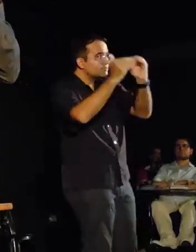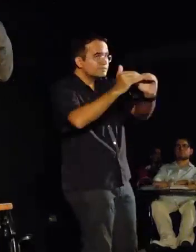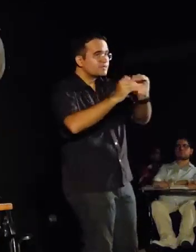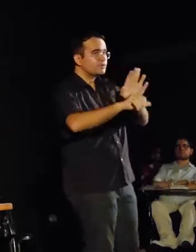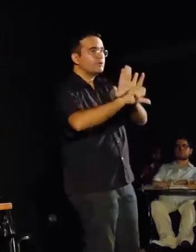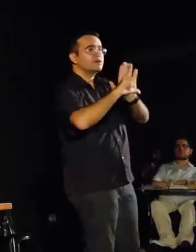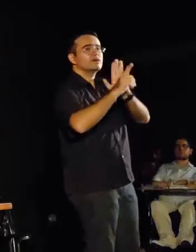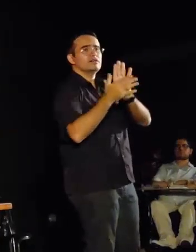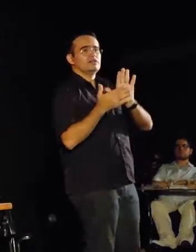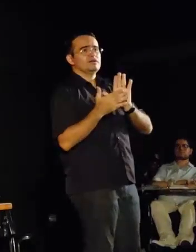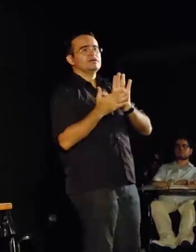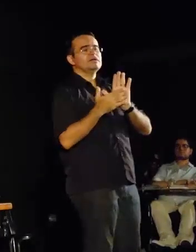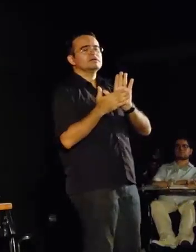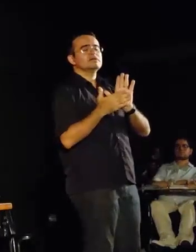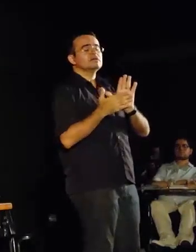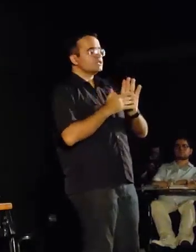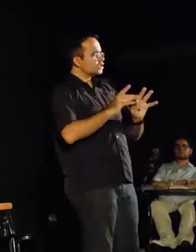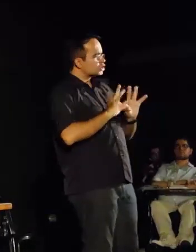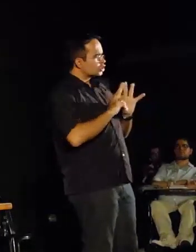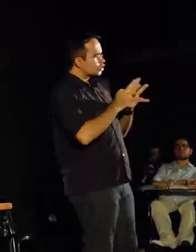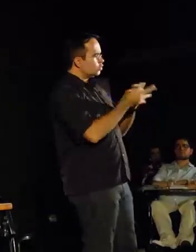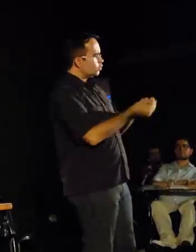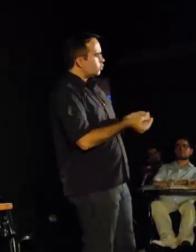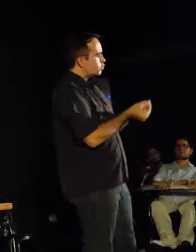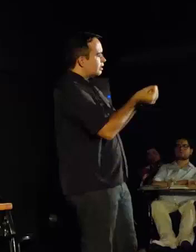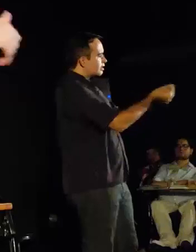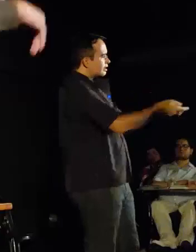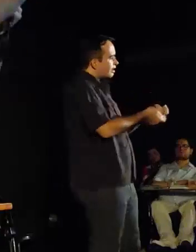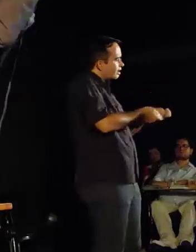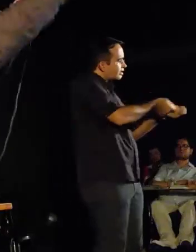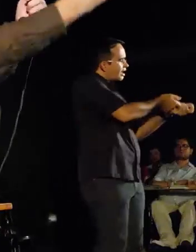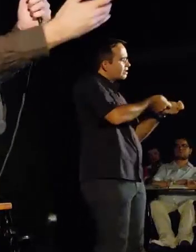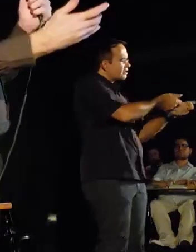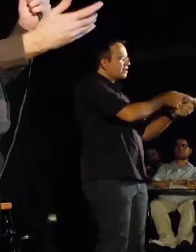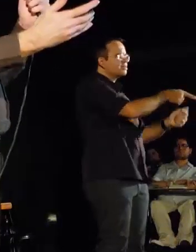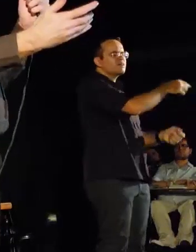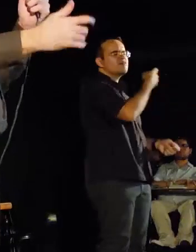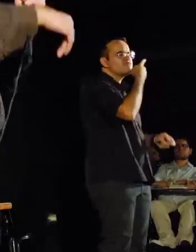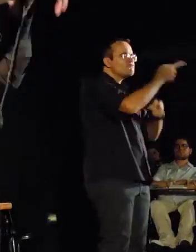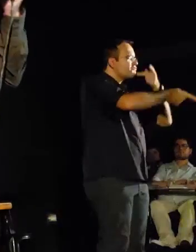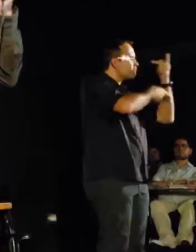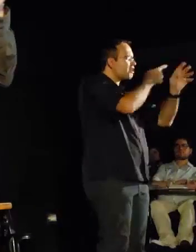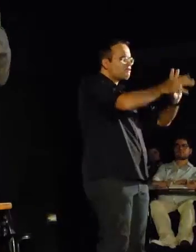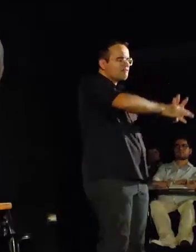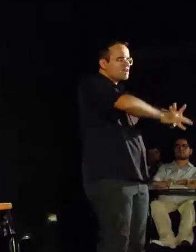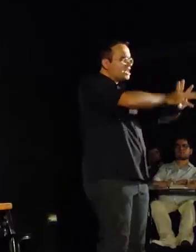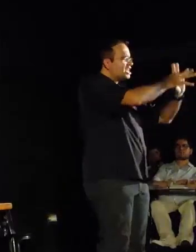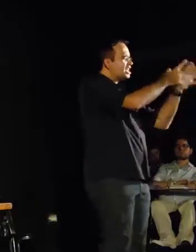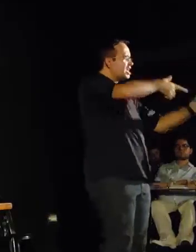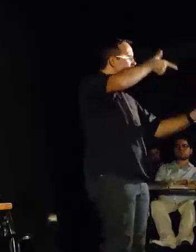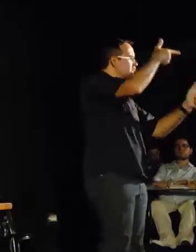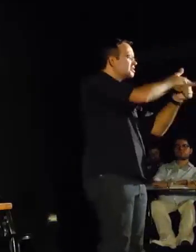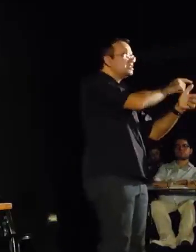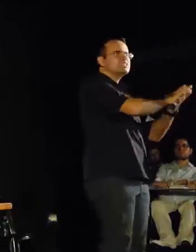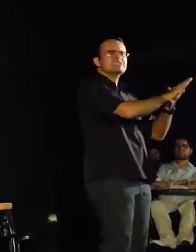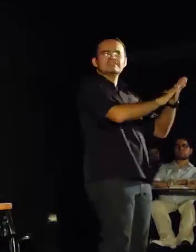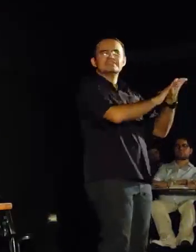Então, a ele, tudo vai ser dado de direito. Ele pode falar o que quiser, sem menor